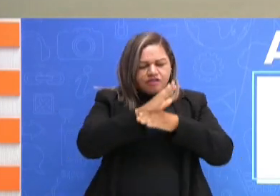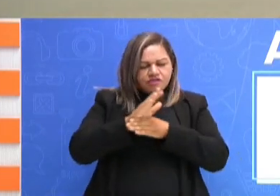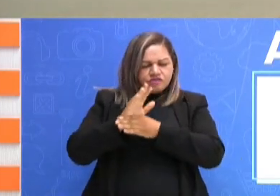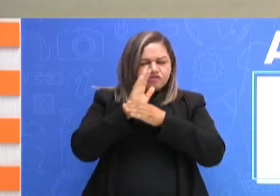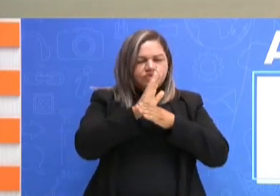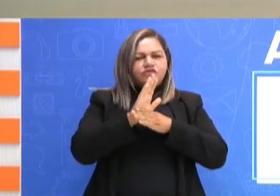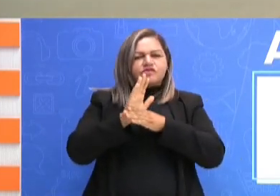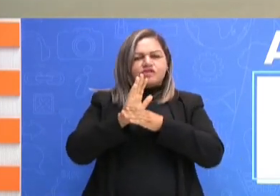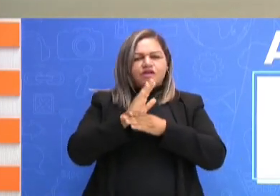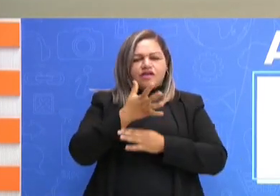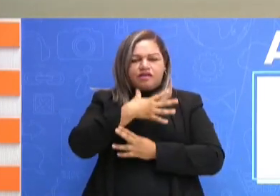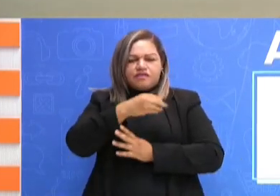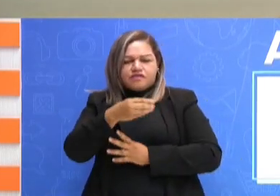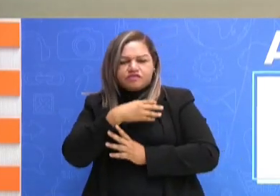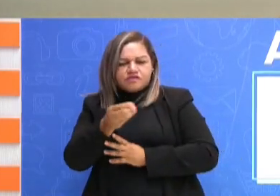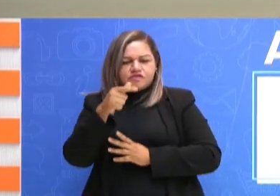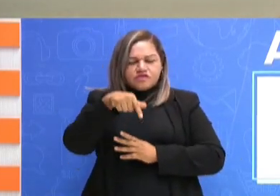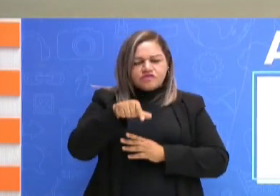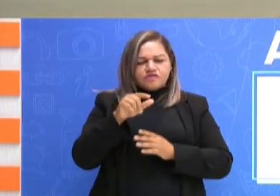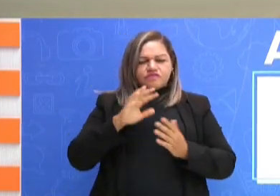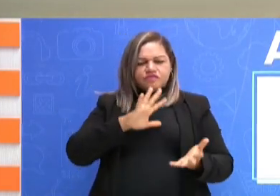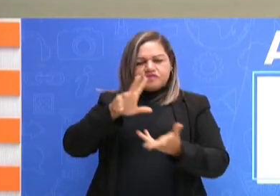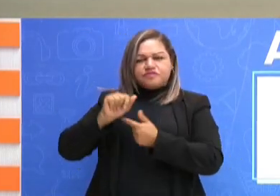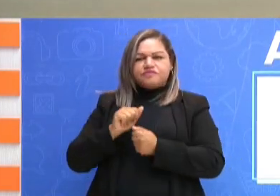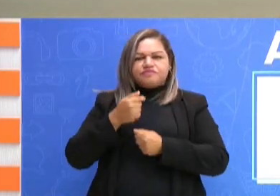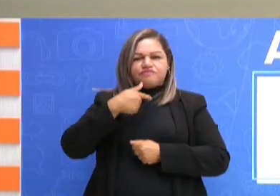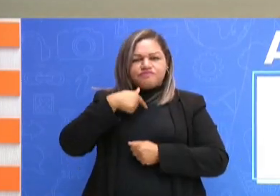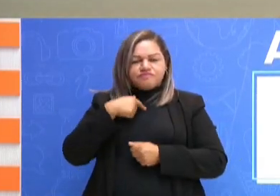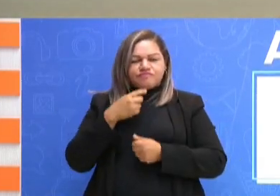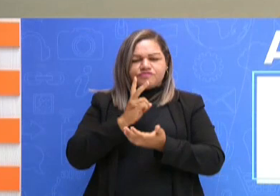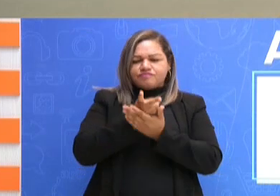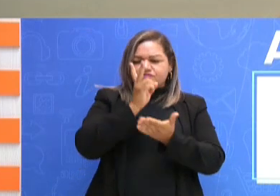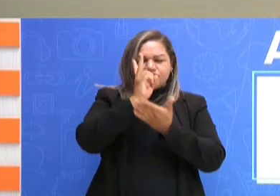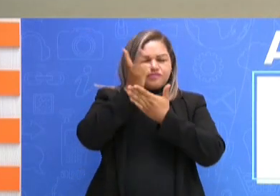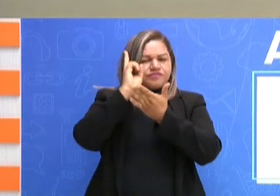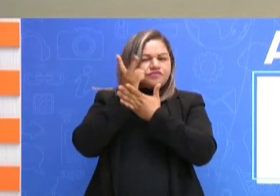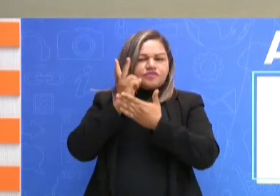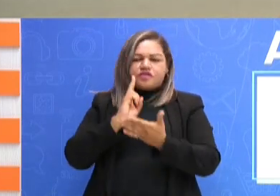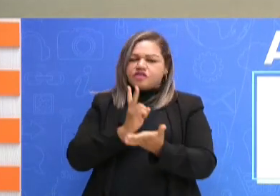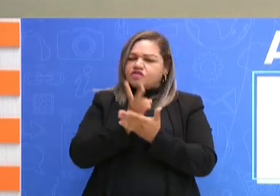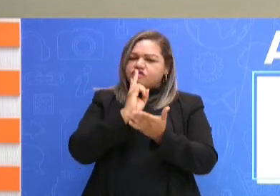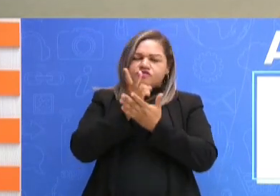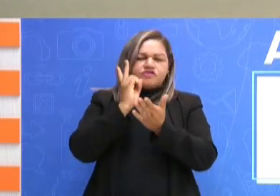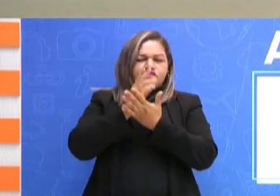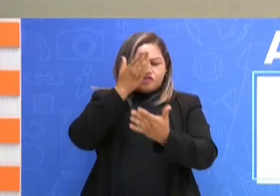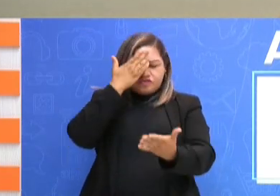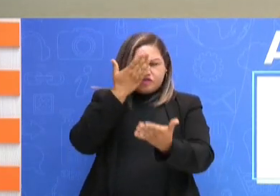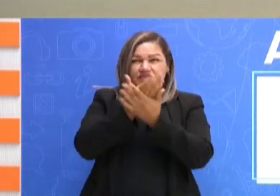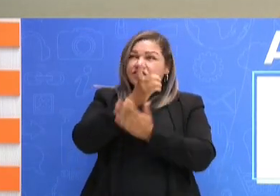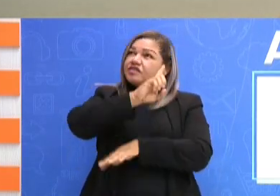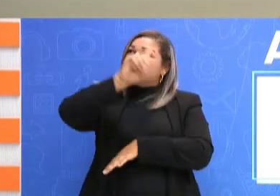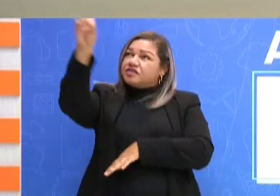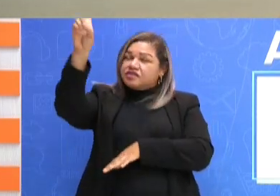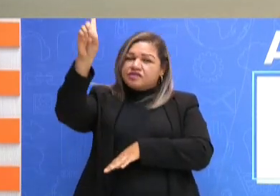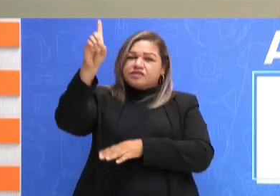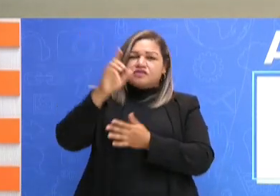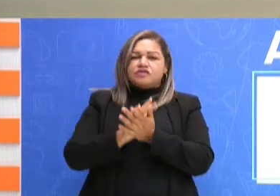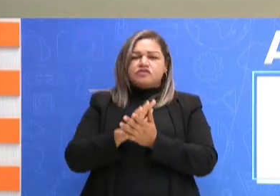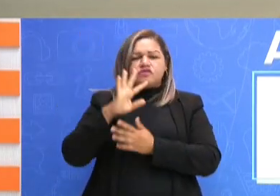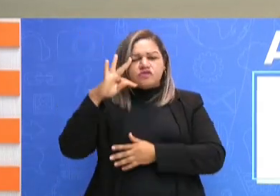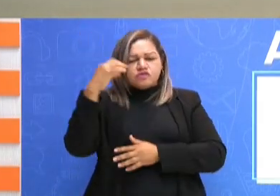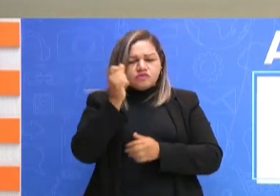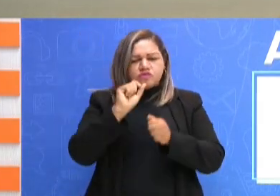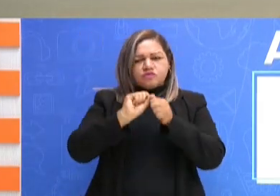ajudar os seus filhos que ele deixou aqui na terra. E eu vou seguir esse caminho, continuando temente a Deus, sabendo que tudo que aqui eu